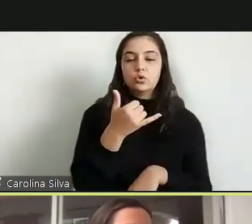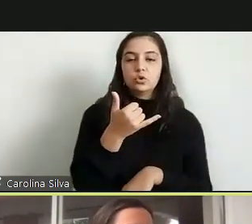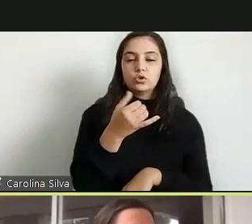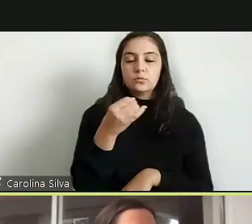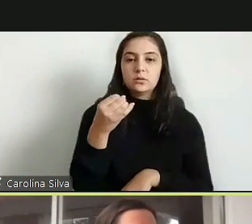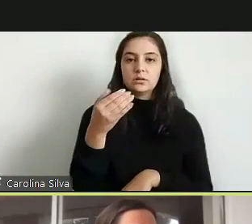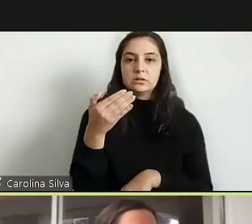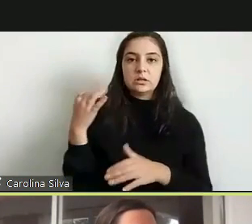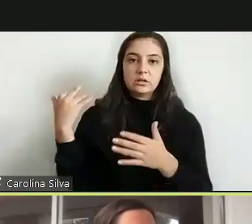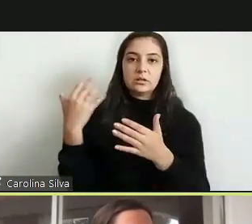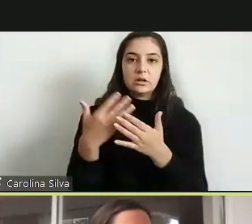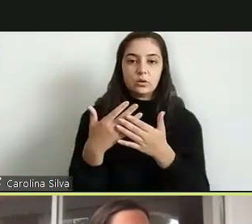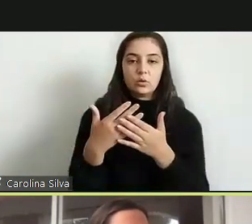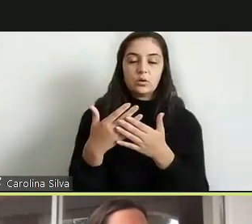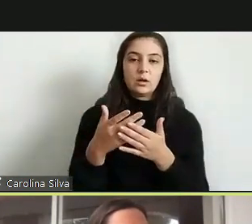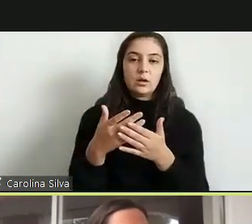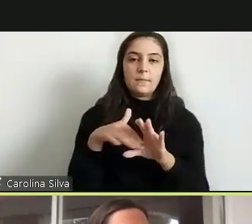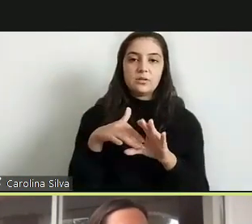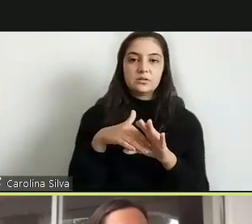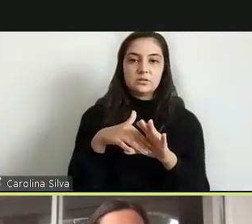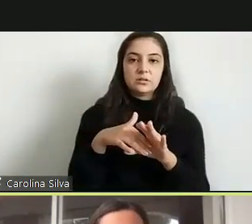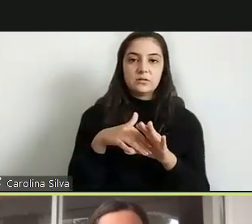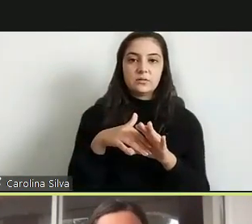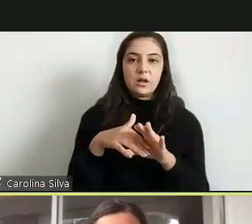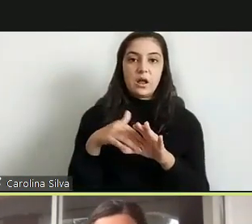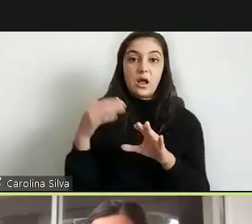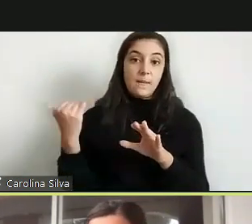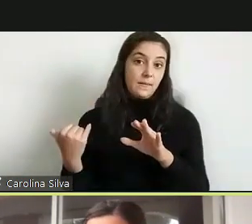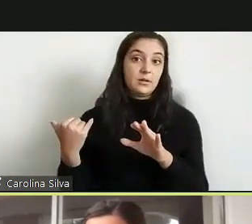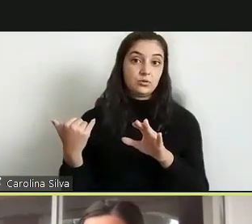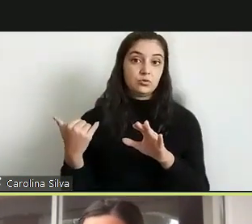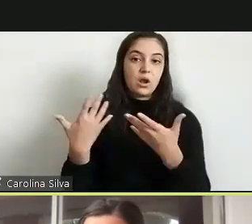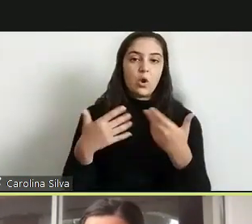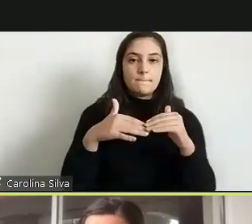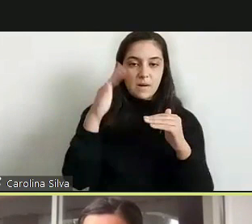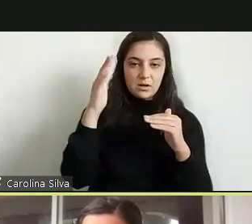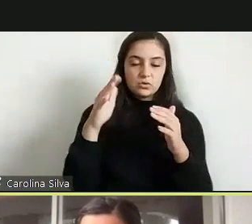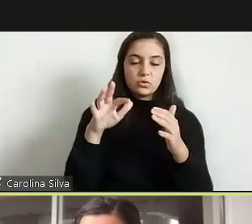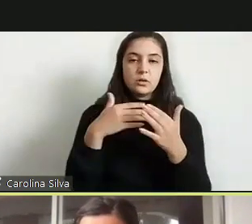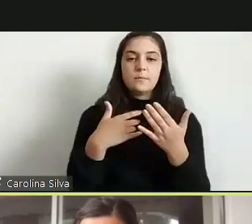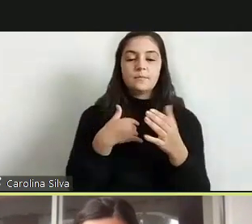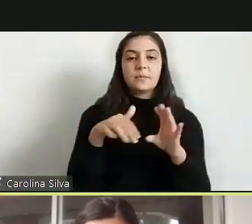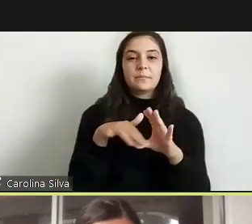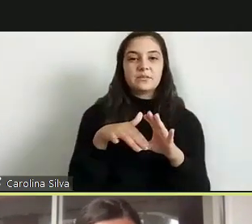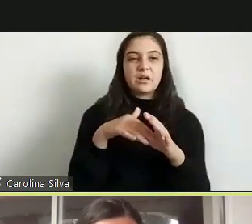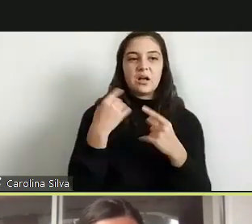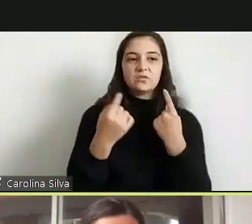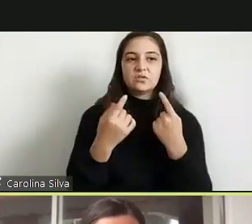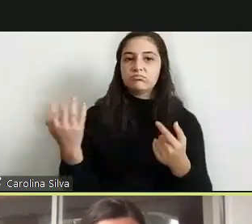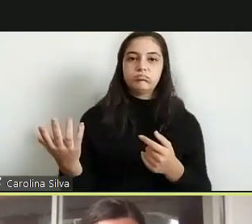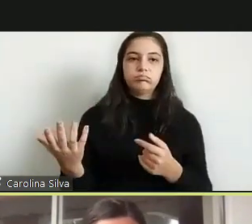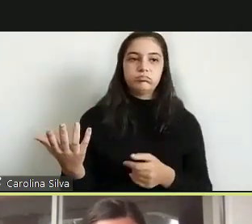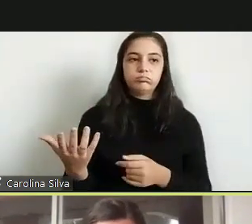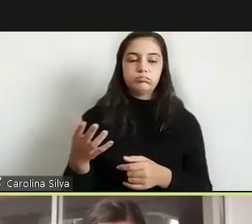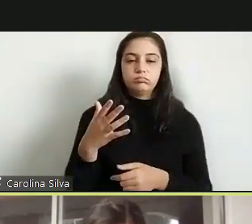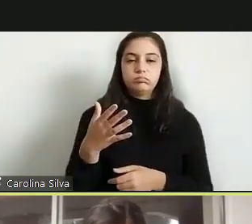fomos tão participativos, referindo que também a participação às vezes pode ser frustrante se não tocar